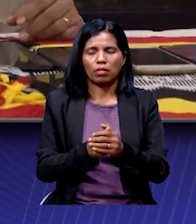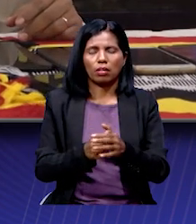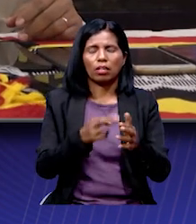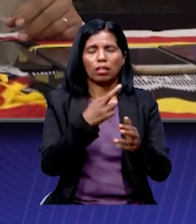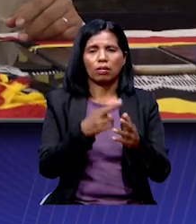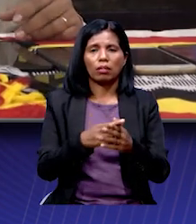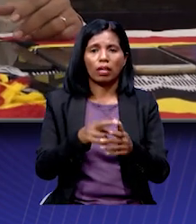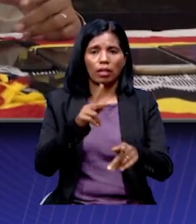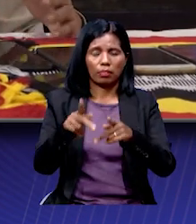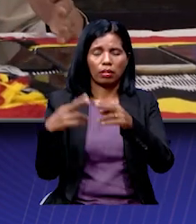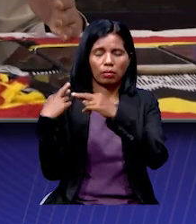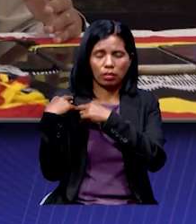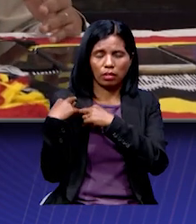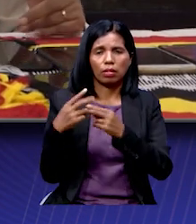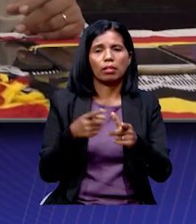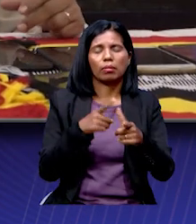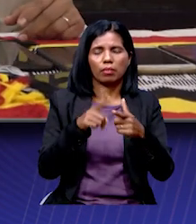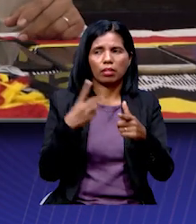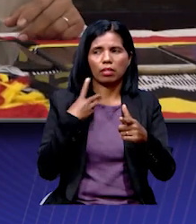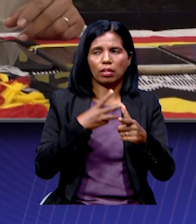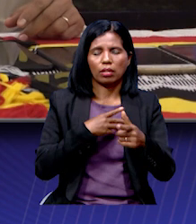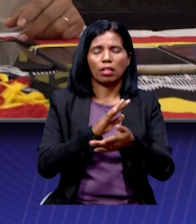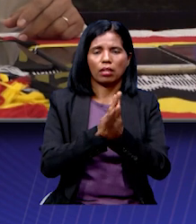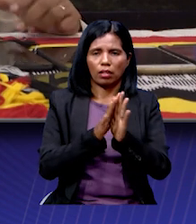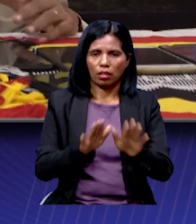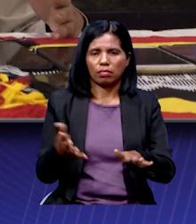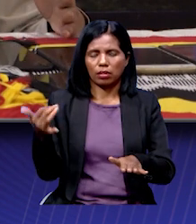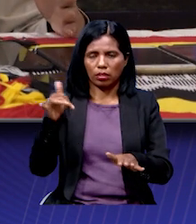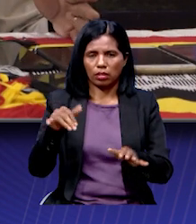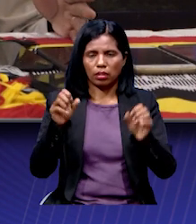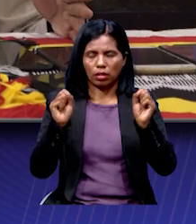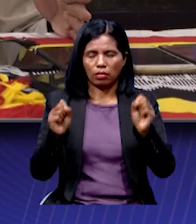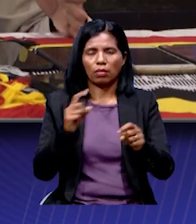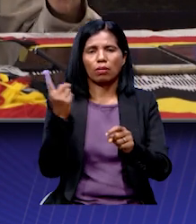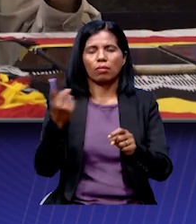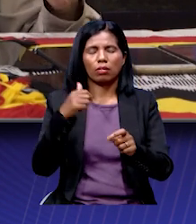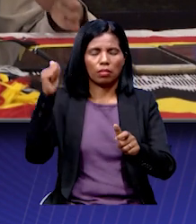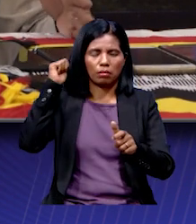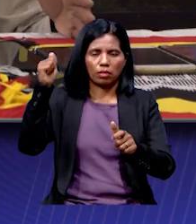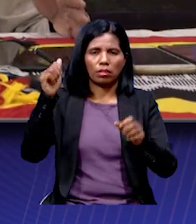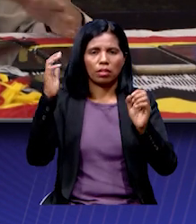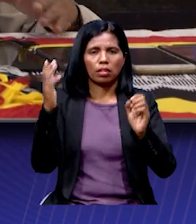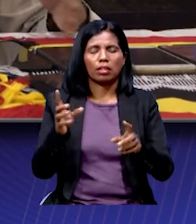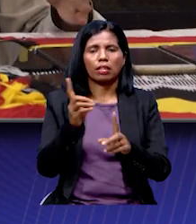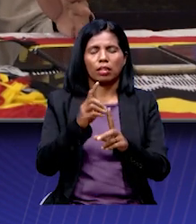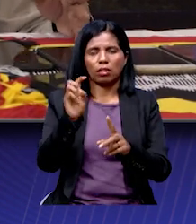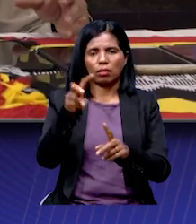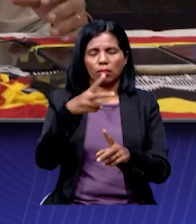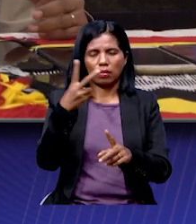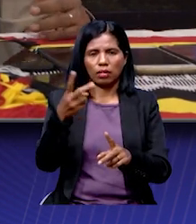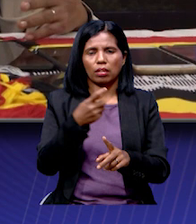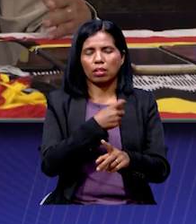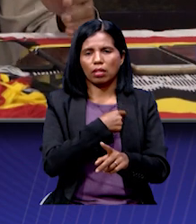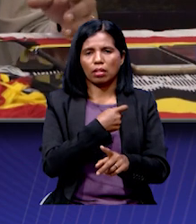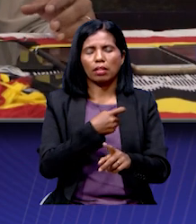responsável sira e ikus mai ta akalma sira para tunune so campanha acontece de dia 12 tempo sira campanha